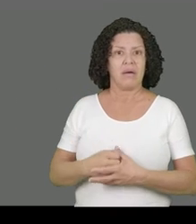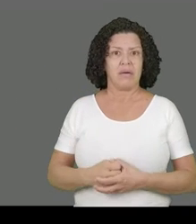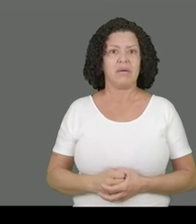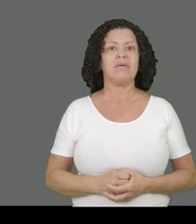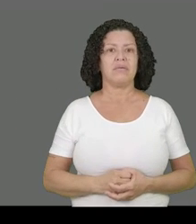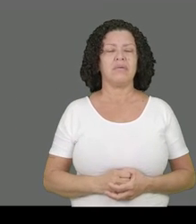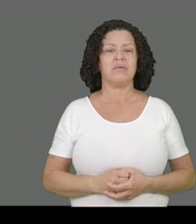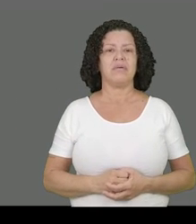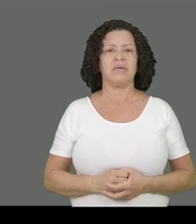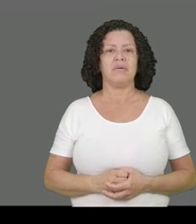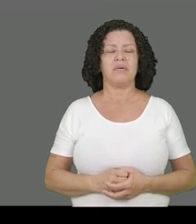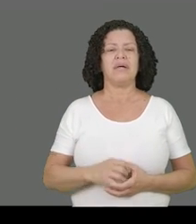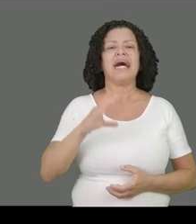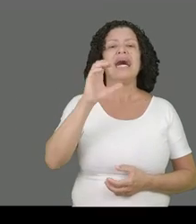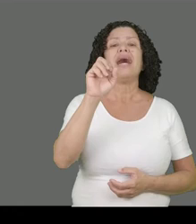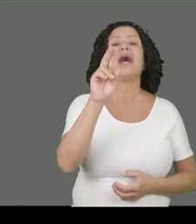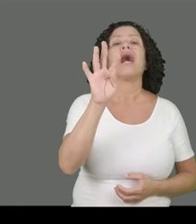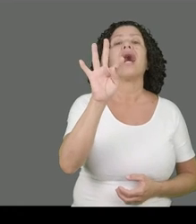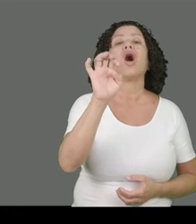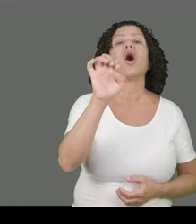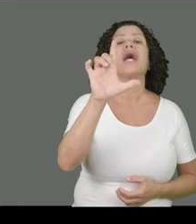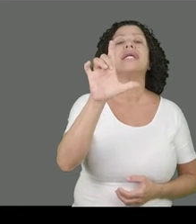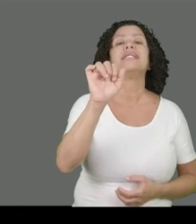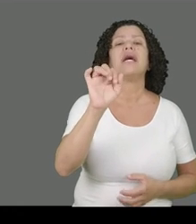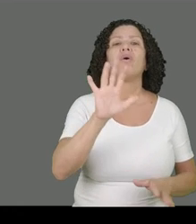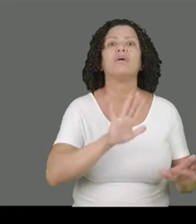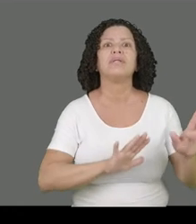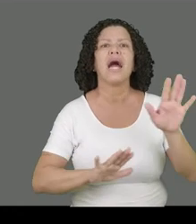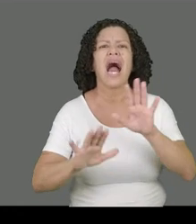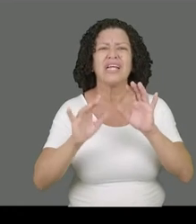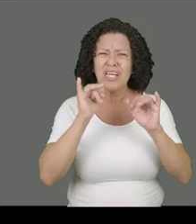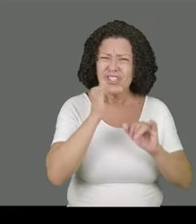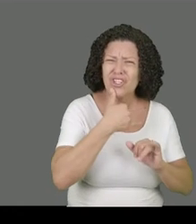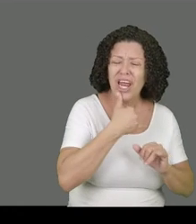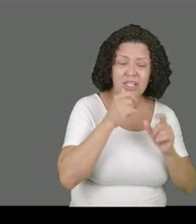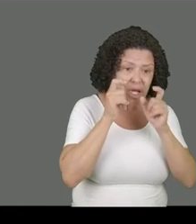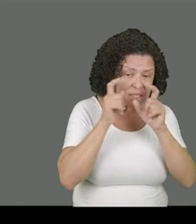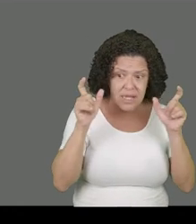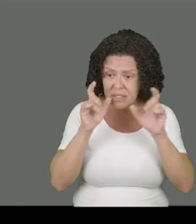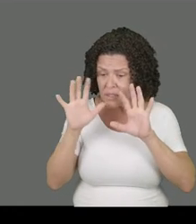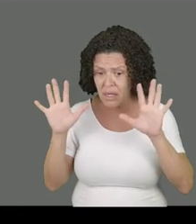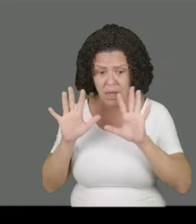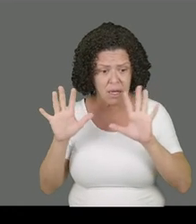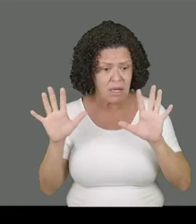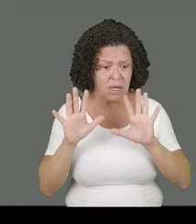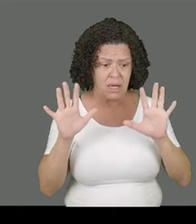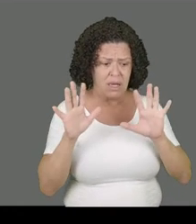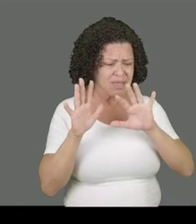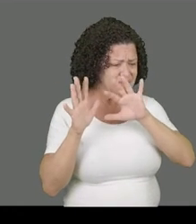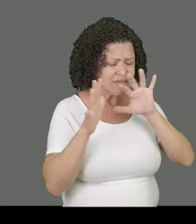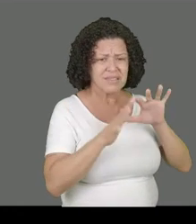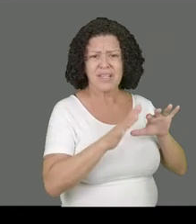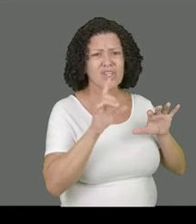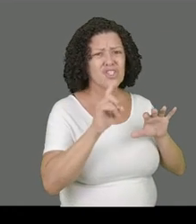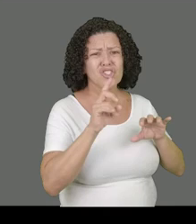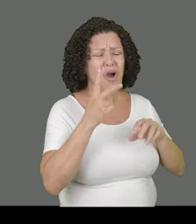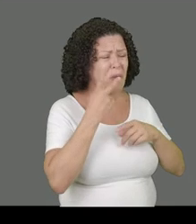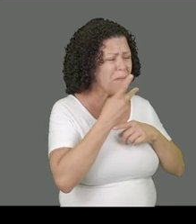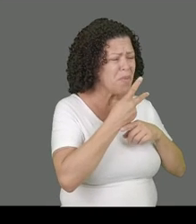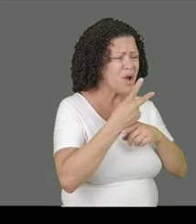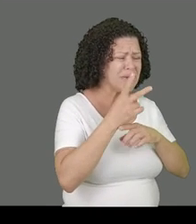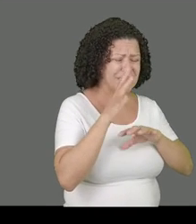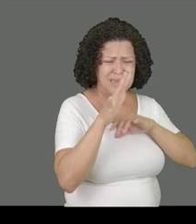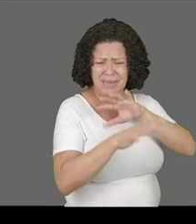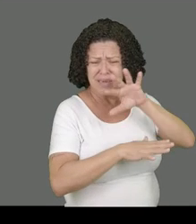psicografia. Cautela com tudo que for tristeza. Atenção, não